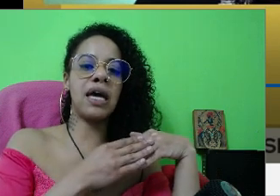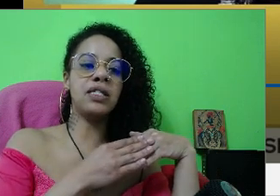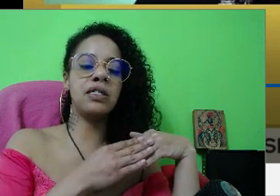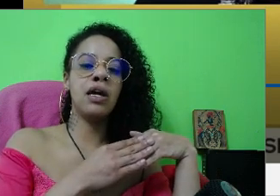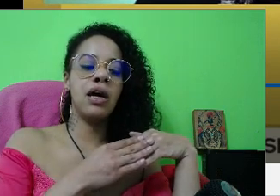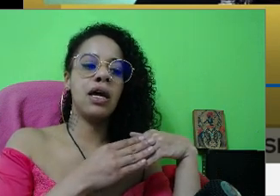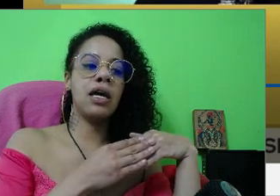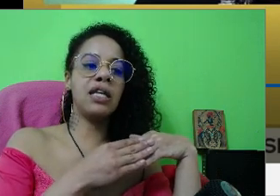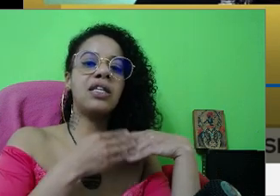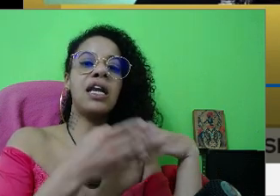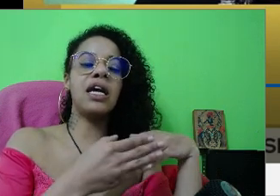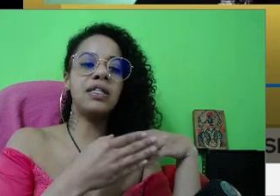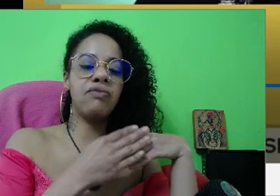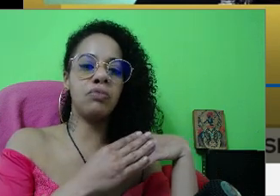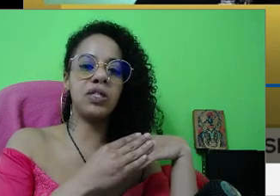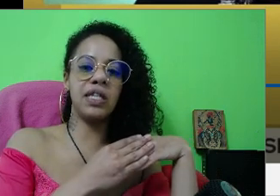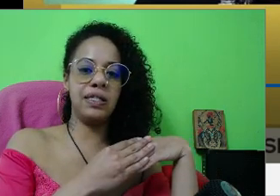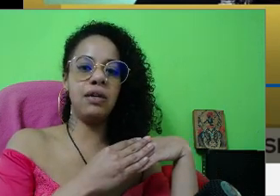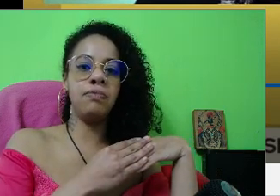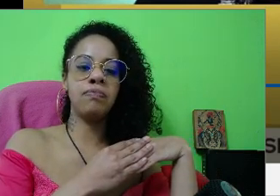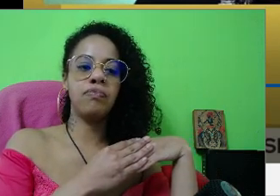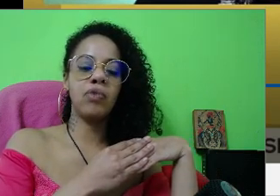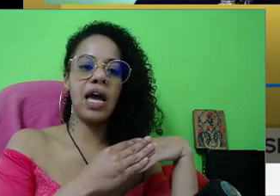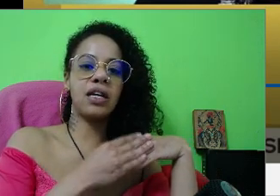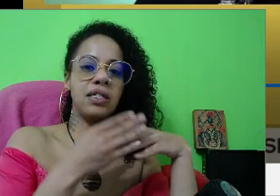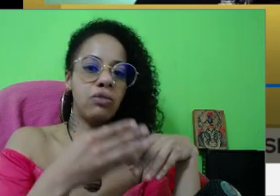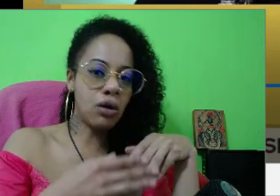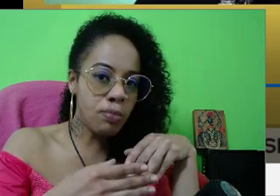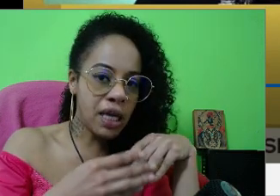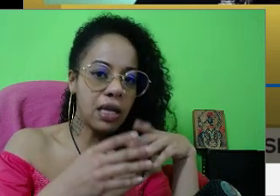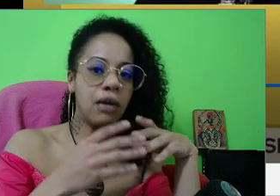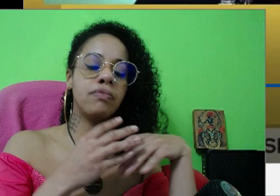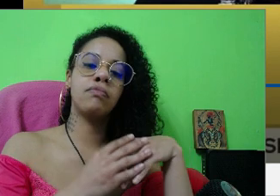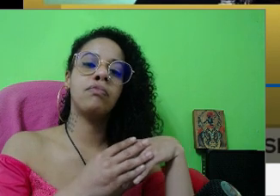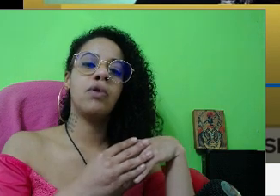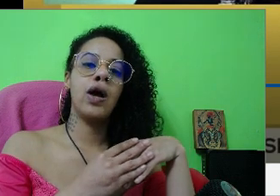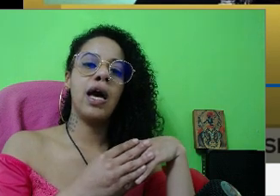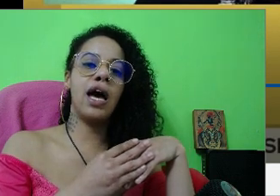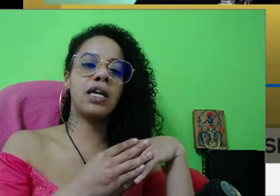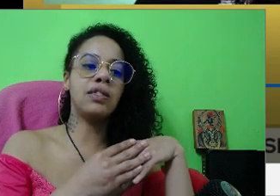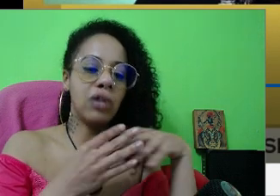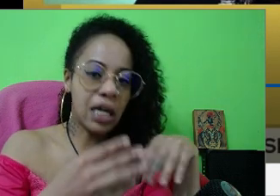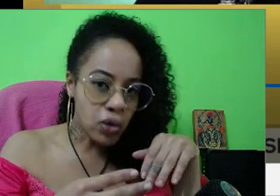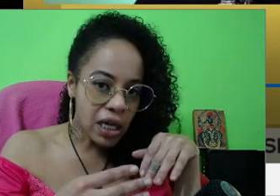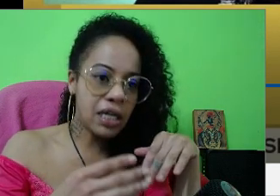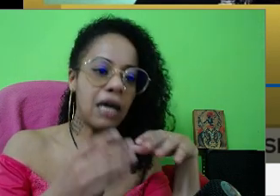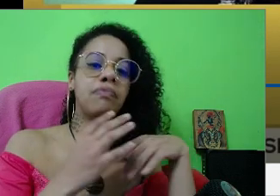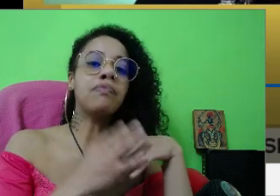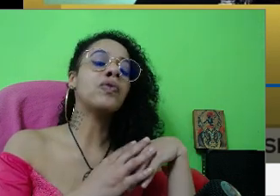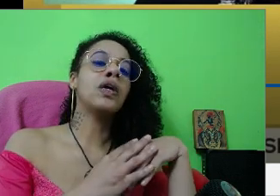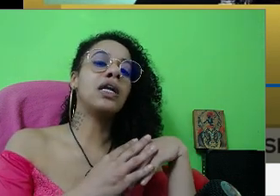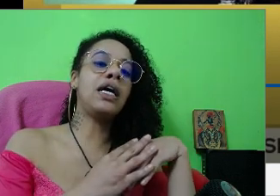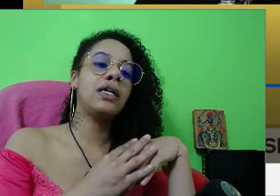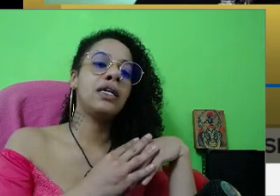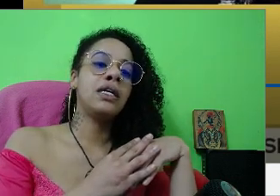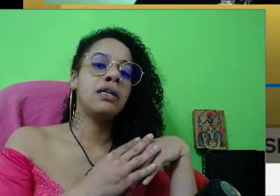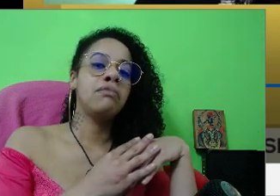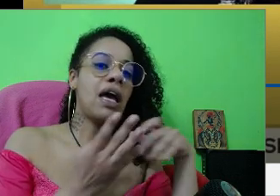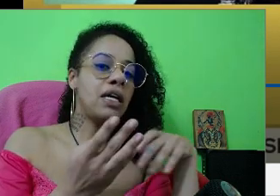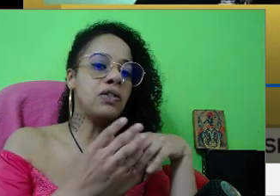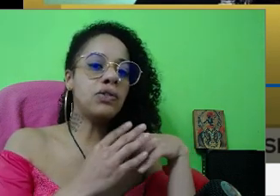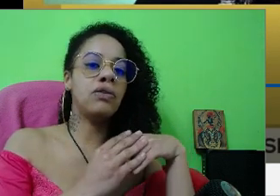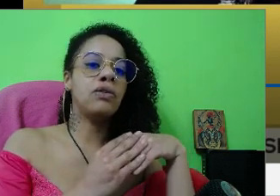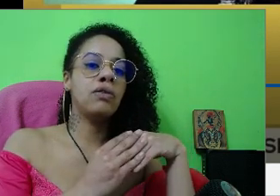o que gera mais interesse vamos dizer assim a questão da comida é a questão da gasolina né